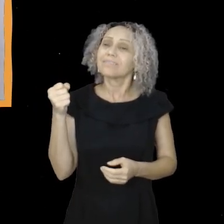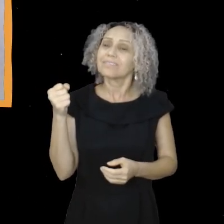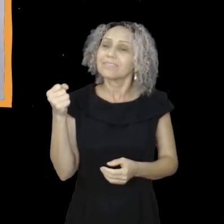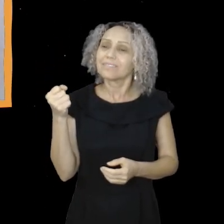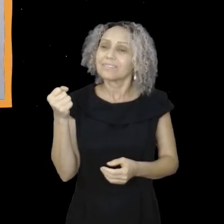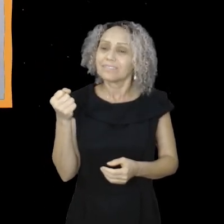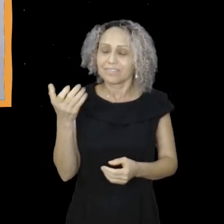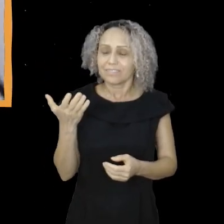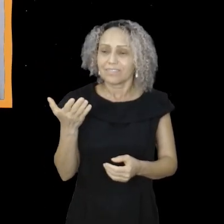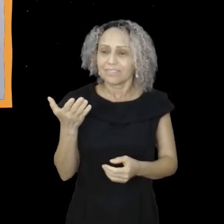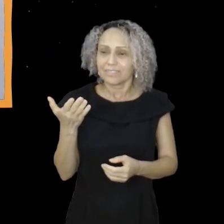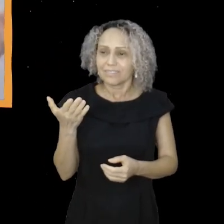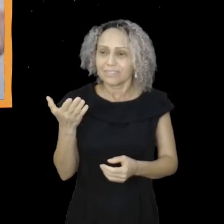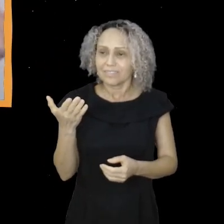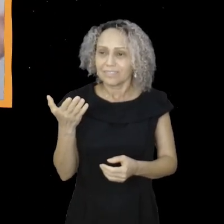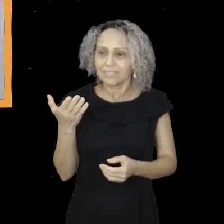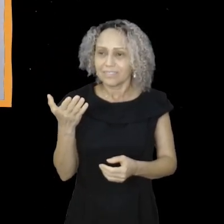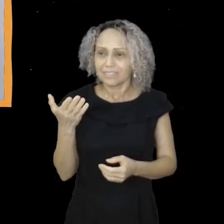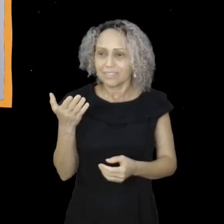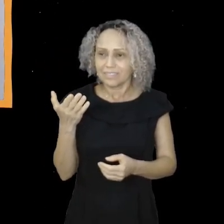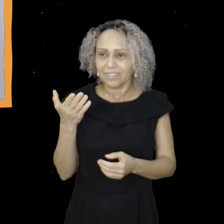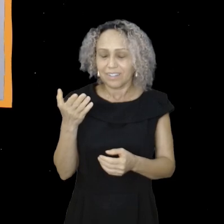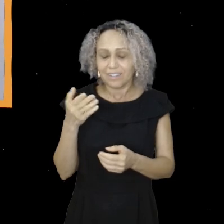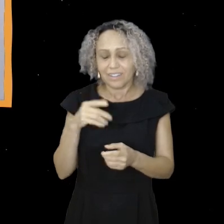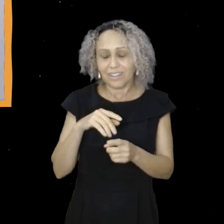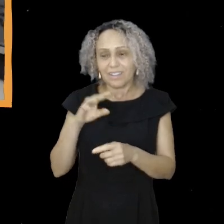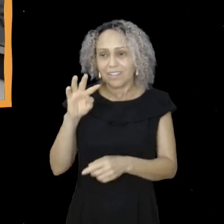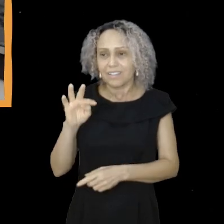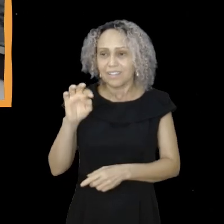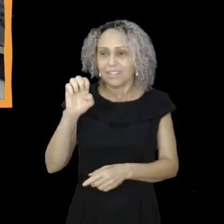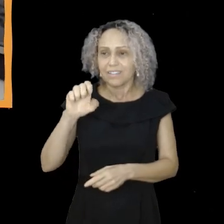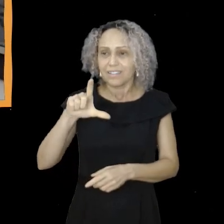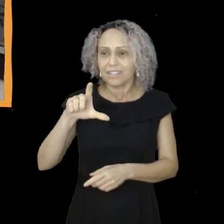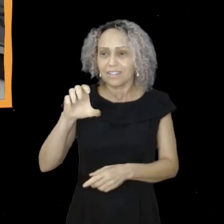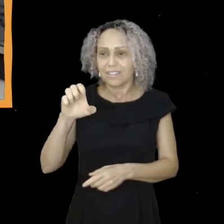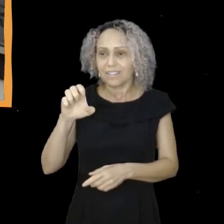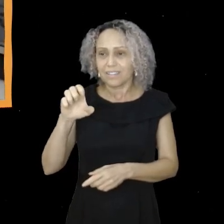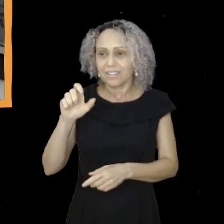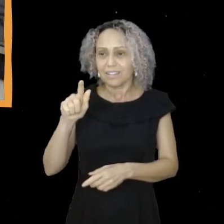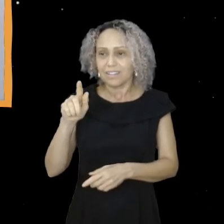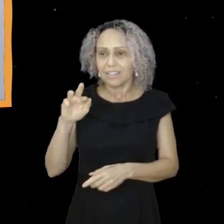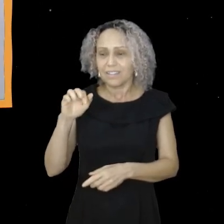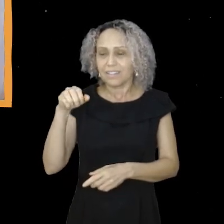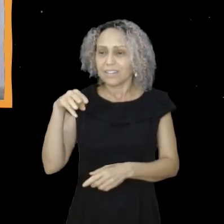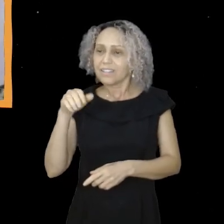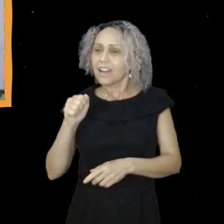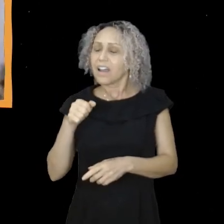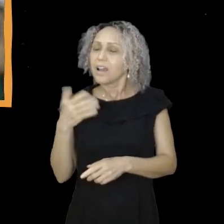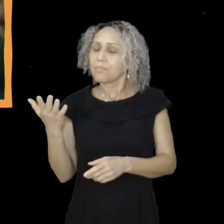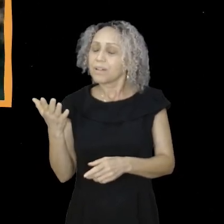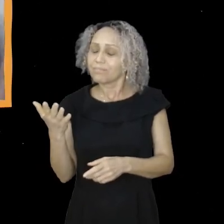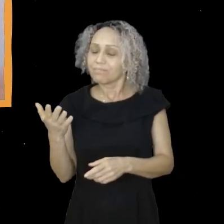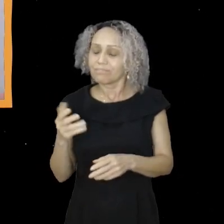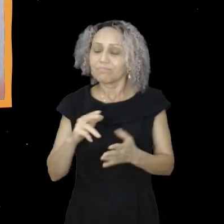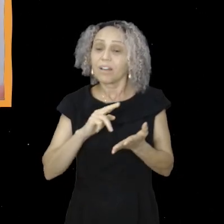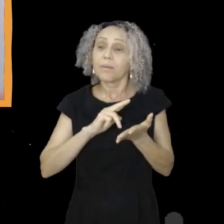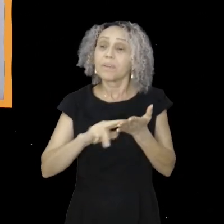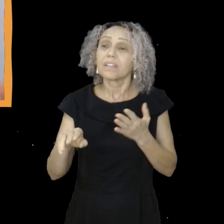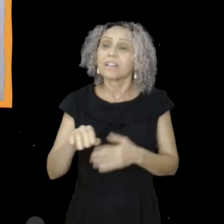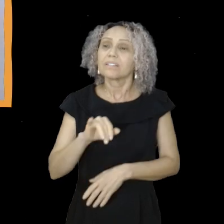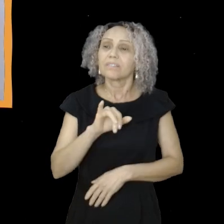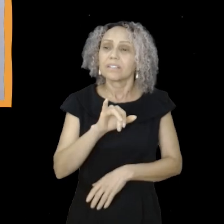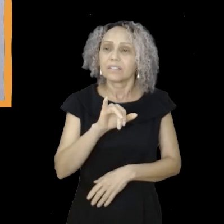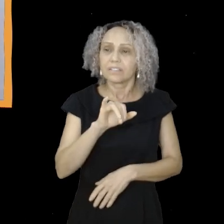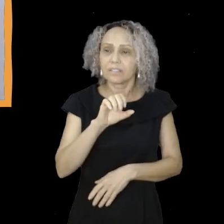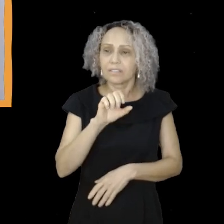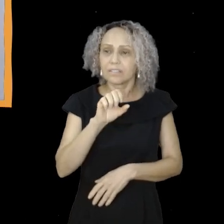norte a sul do Brasil, ou se você estiver na Suíça, ou também em Guayaquil. Em Hong Kong ou Estoril. E a mensagem de hoje vem da Isadora, que